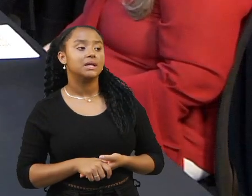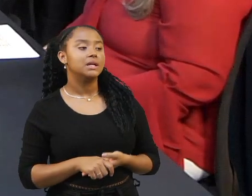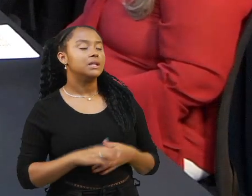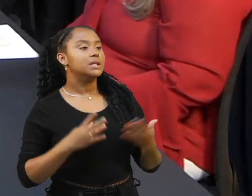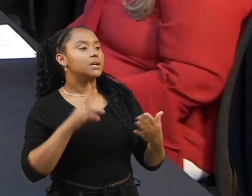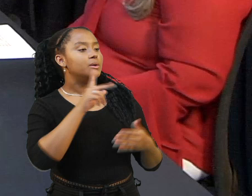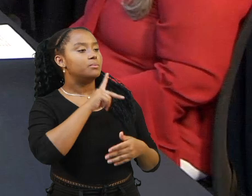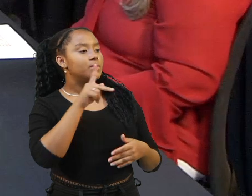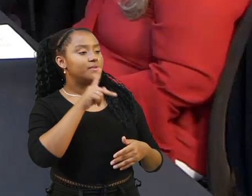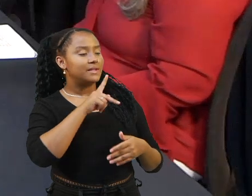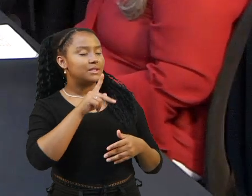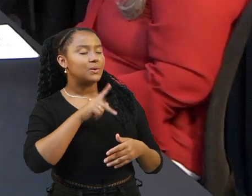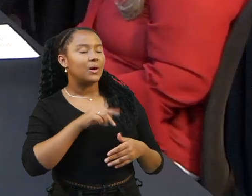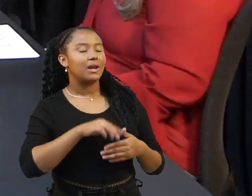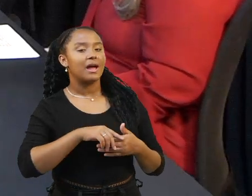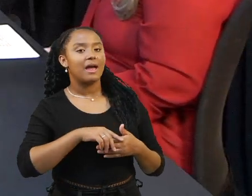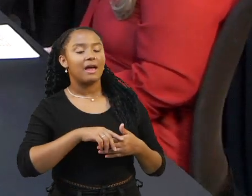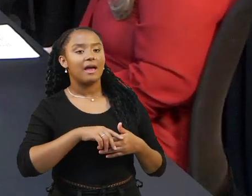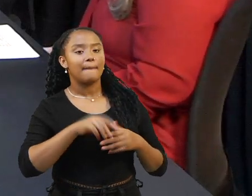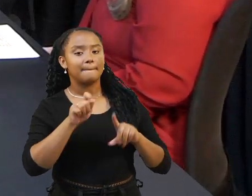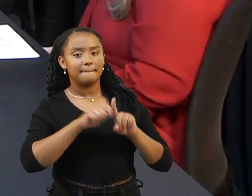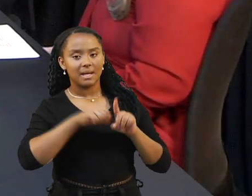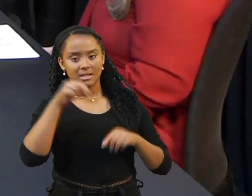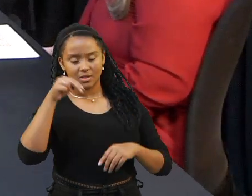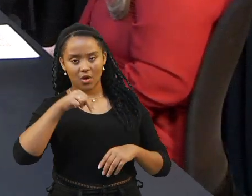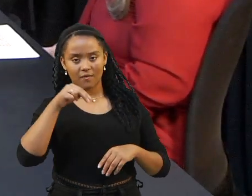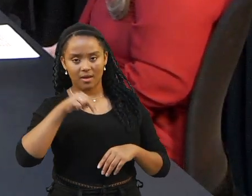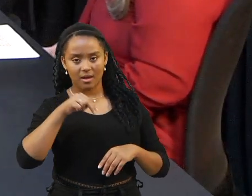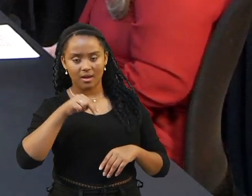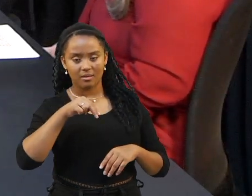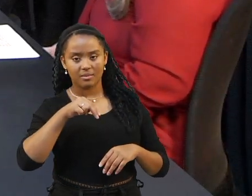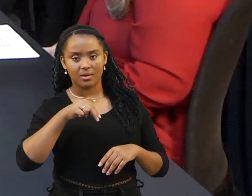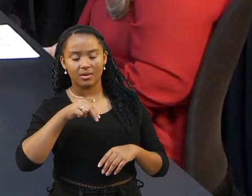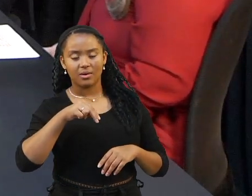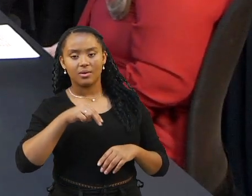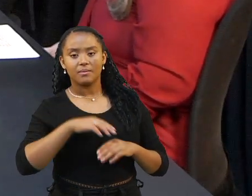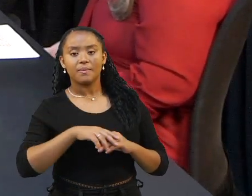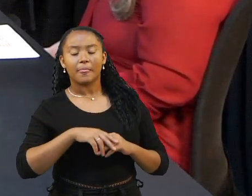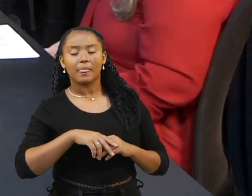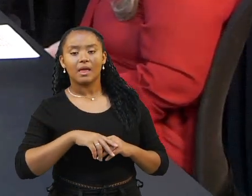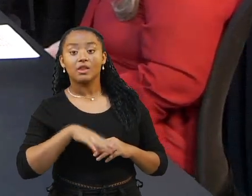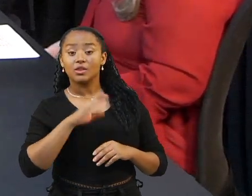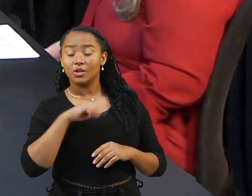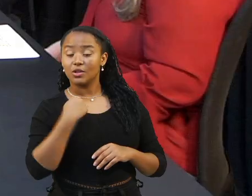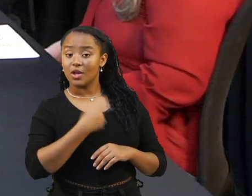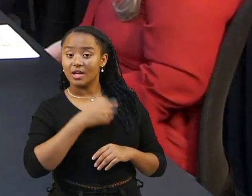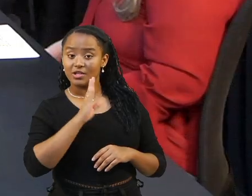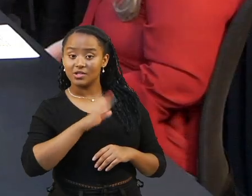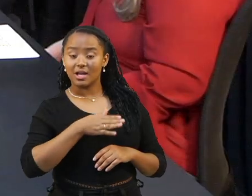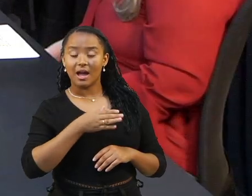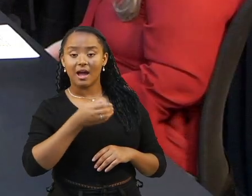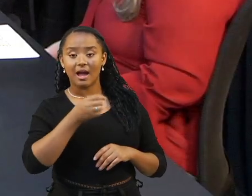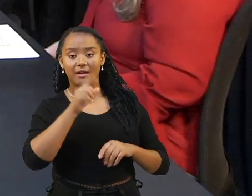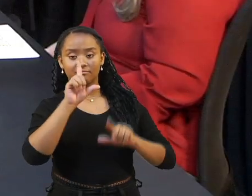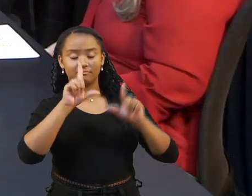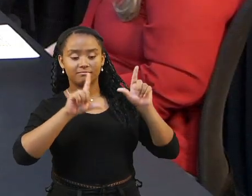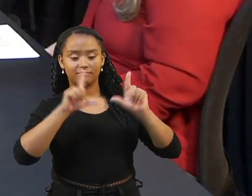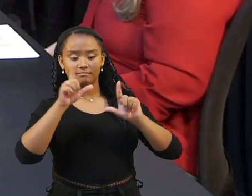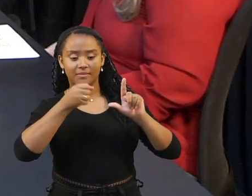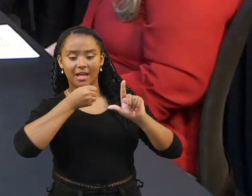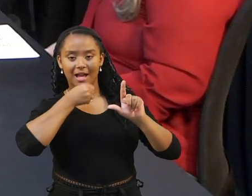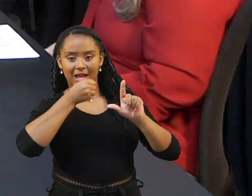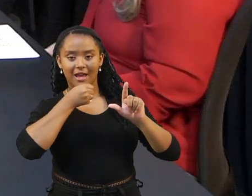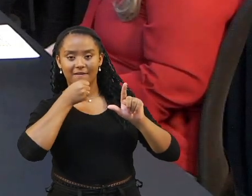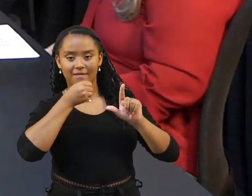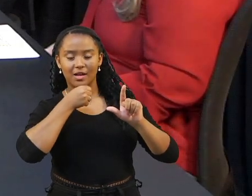Professora, em novembro nós já gravamos aqui, inclusive foi ao ar um programa com o